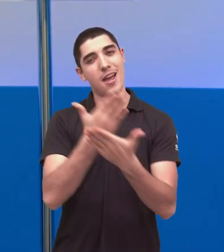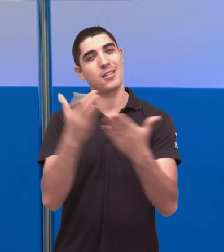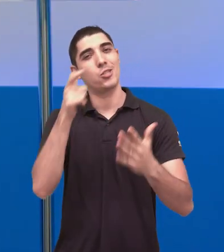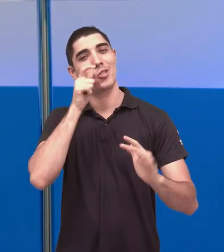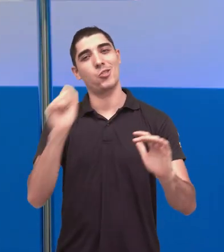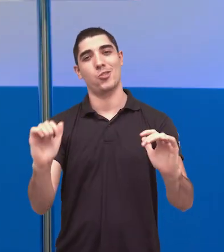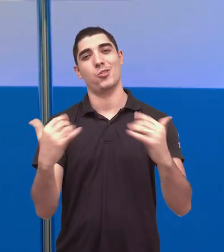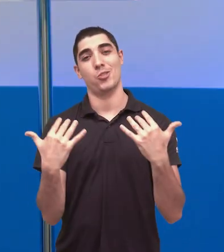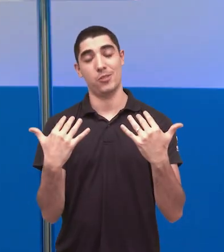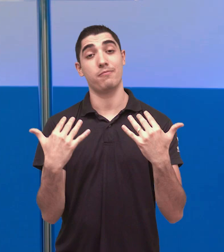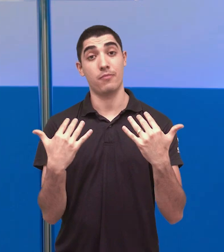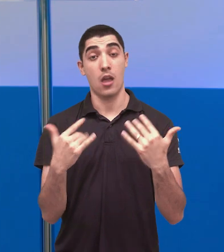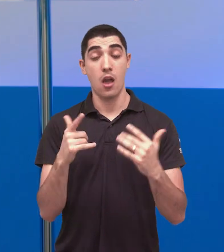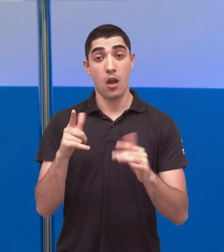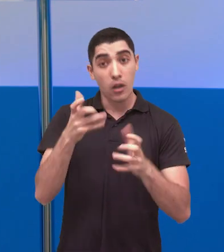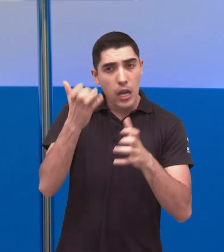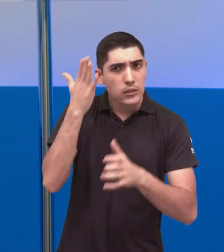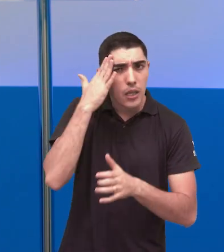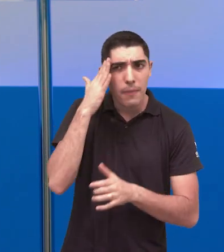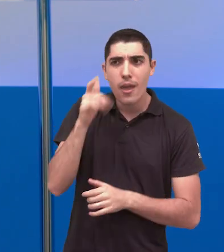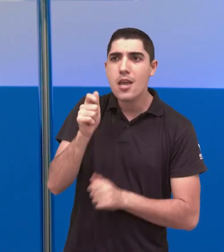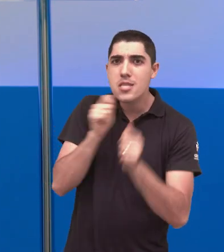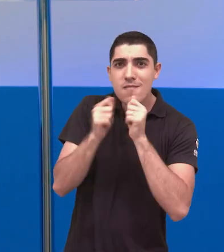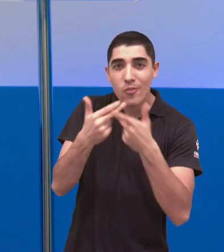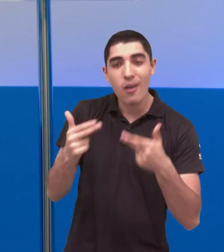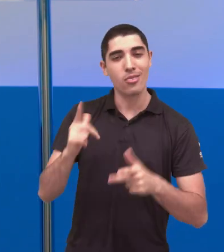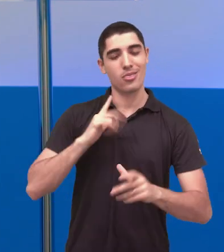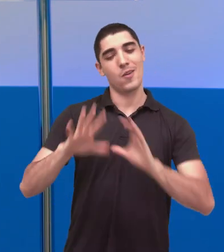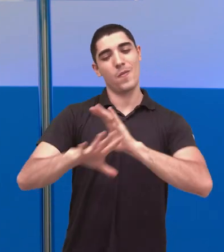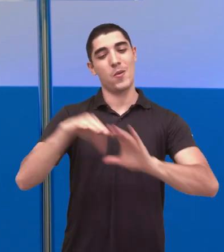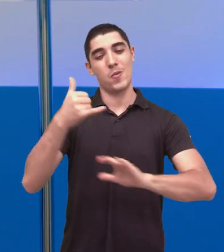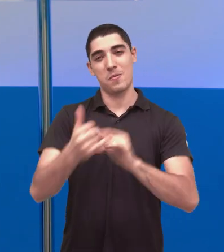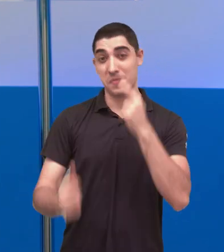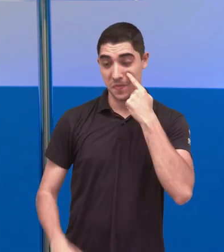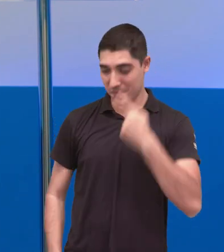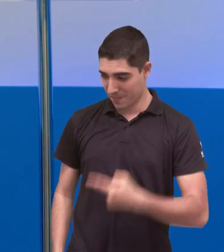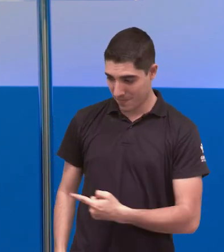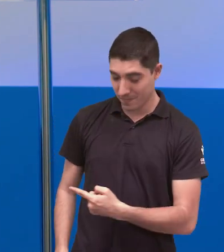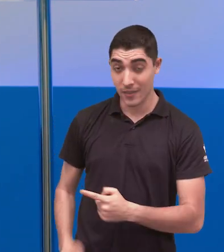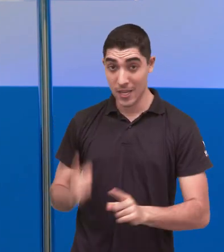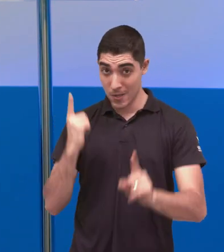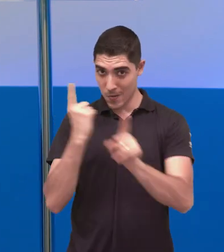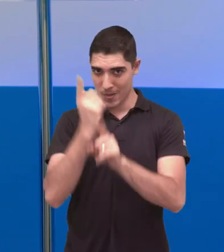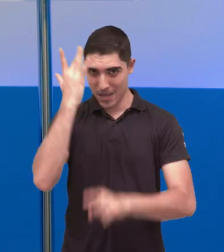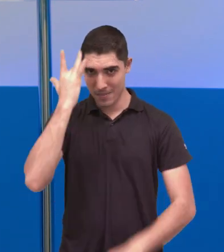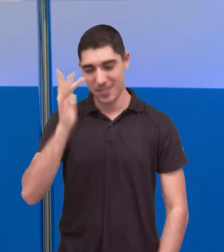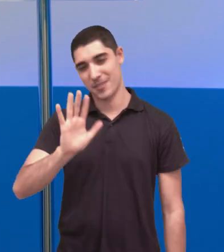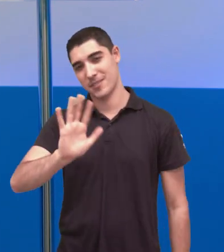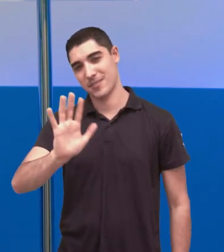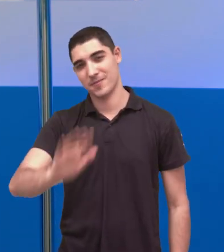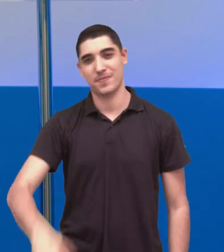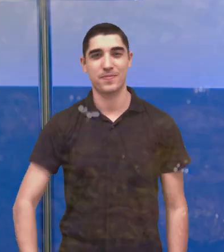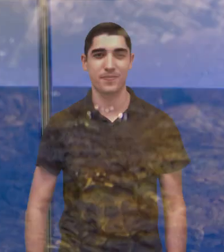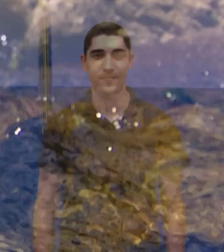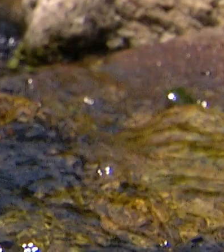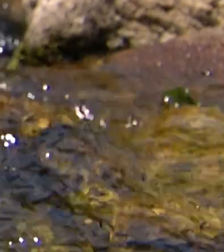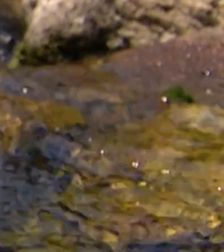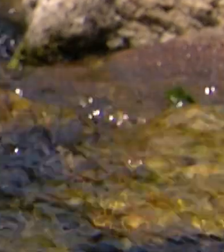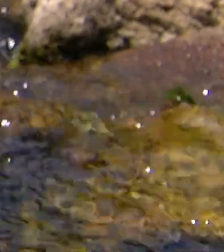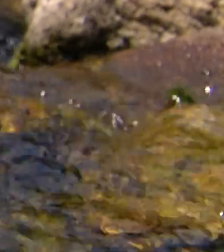pela companhia. Todas as reportagens estão no YouTube, TV Câmara SJC. A gente volta a se encontrar amanhã. Até lá!